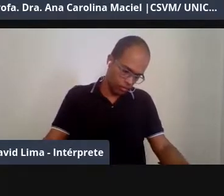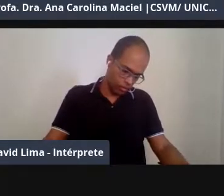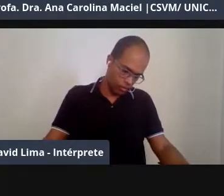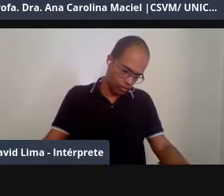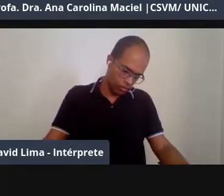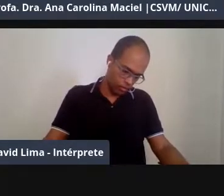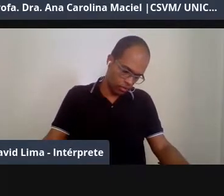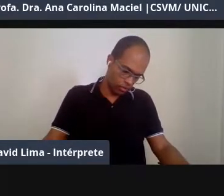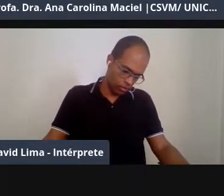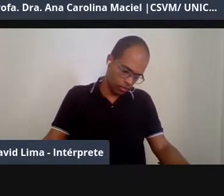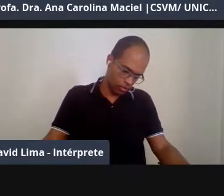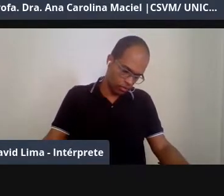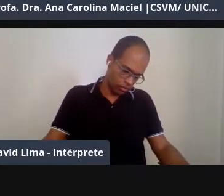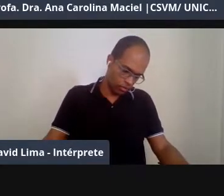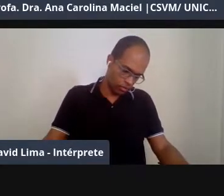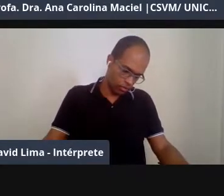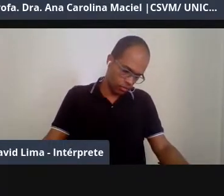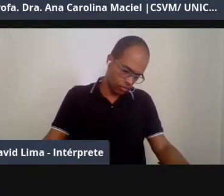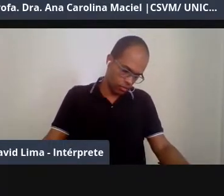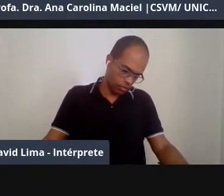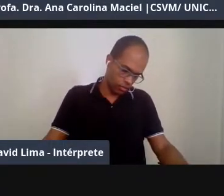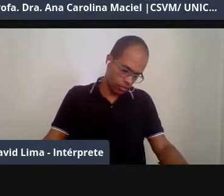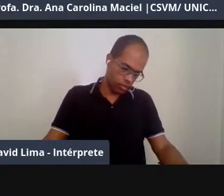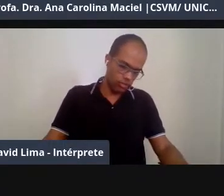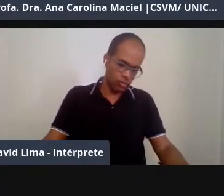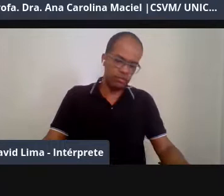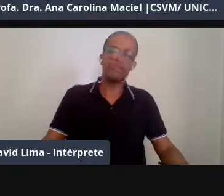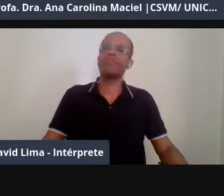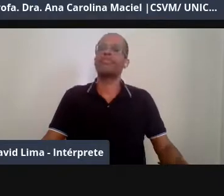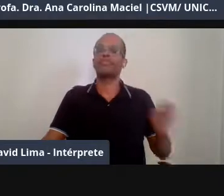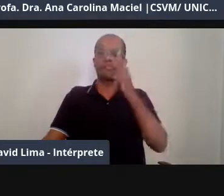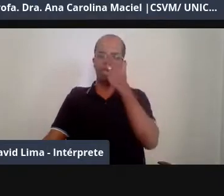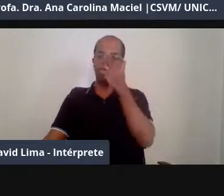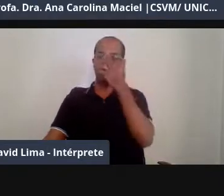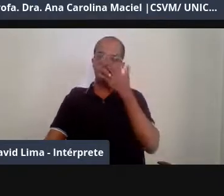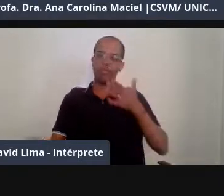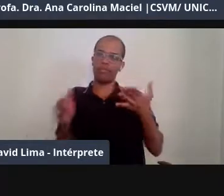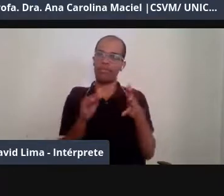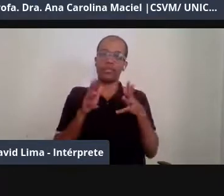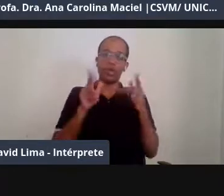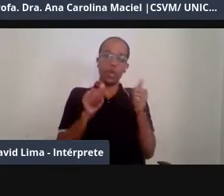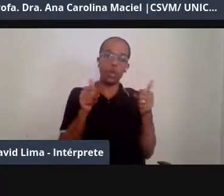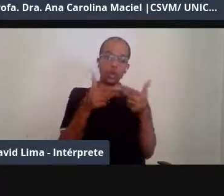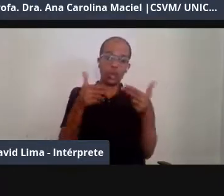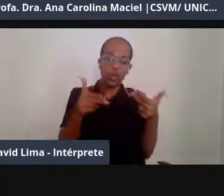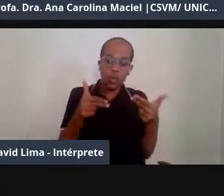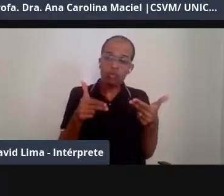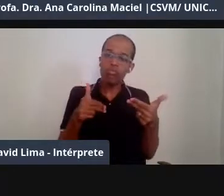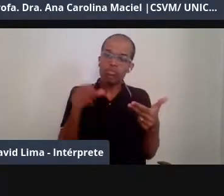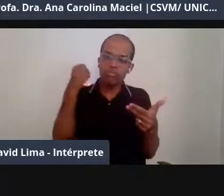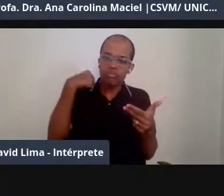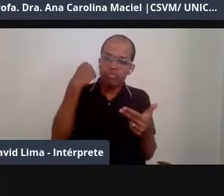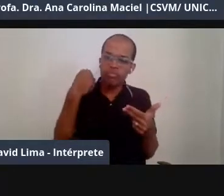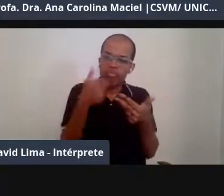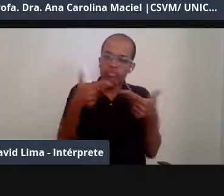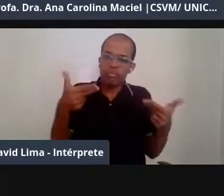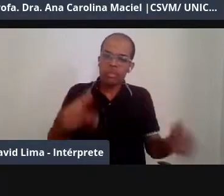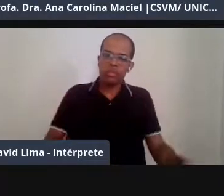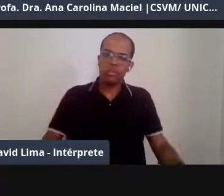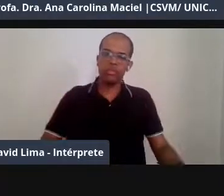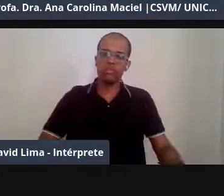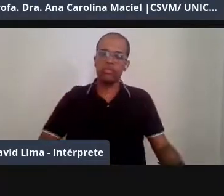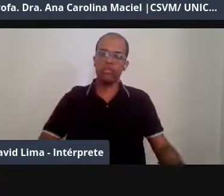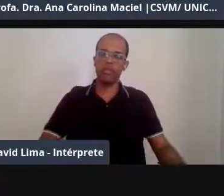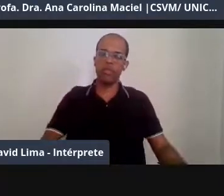à disposição, estou à disposição do senador e dos demais colegas para que a gente possa avançar nesse debate.